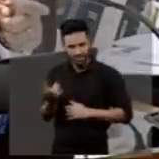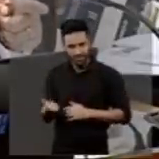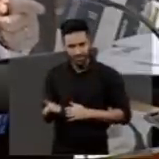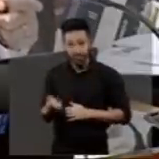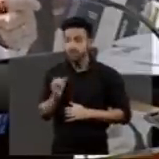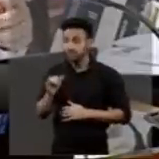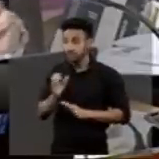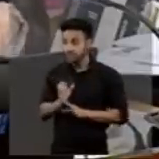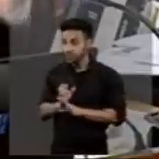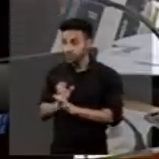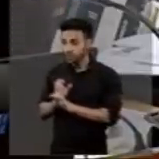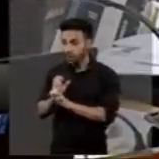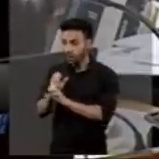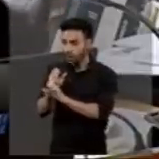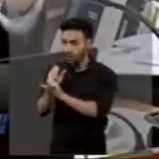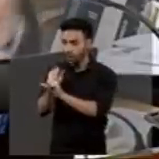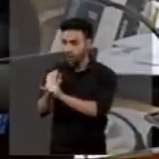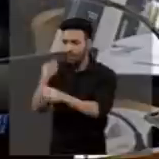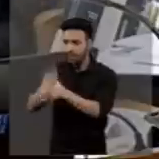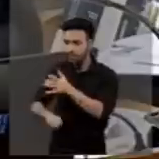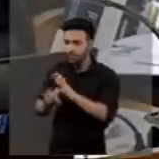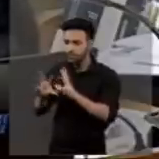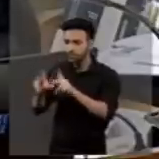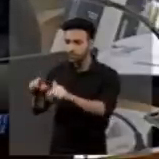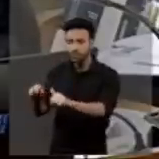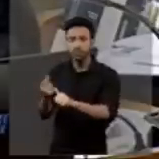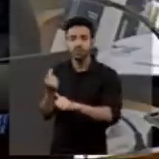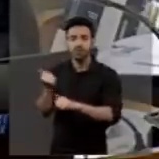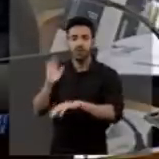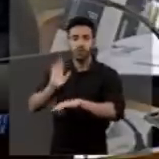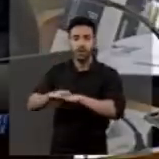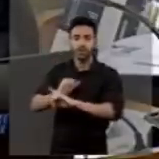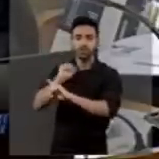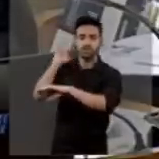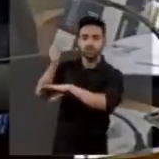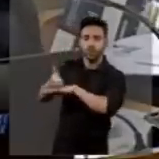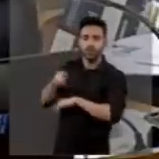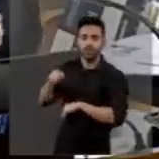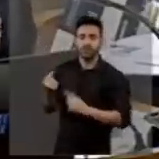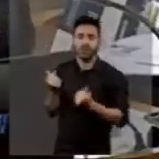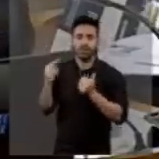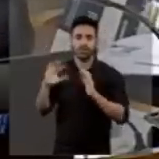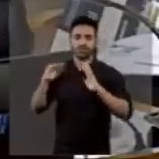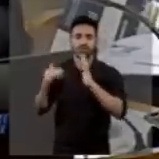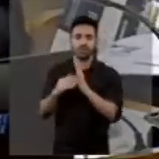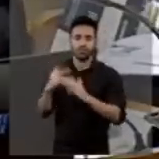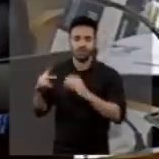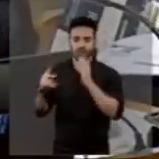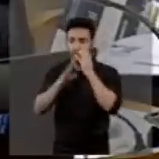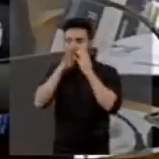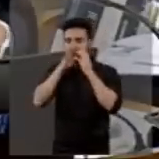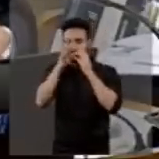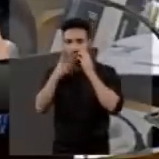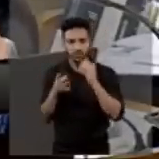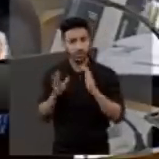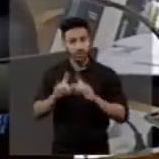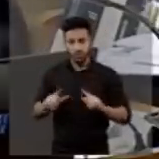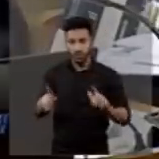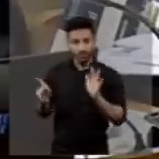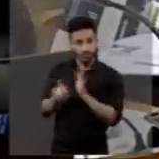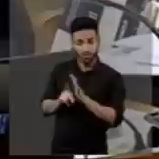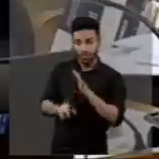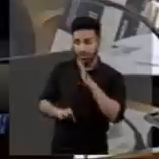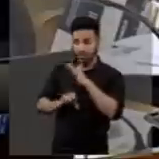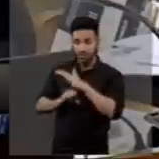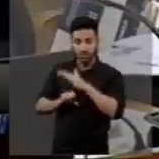os tributos, o valor, o montante é exagerado. Mas ela, a própria empresa, se